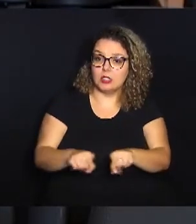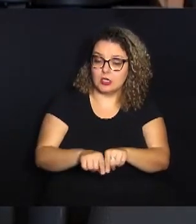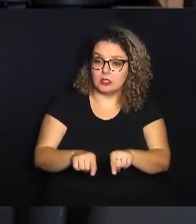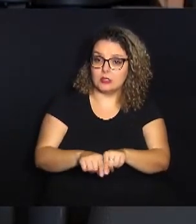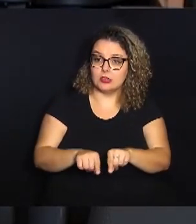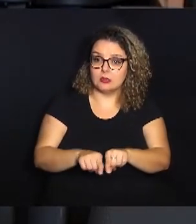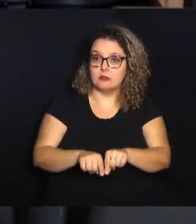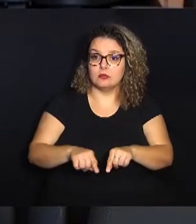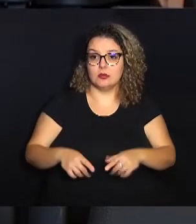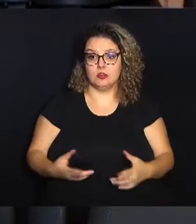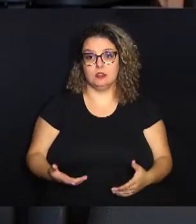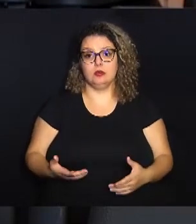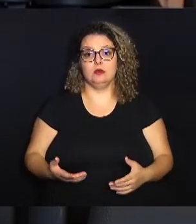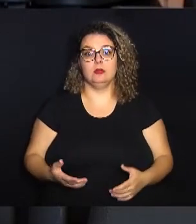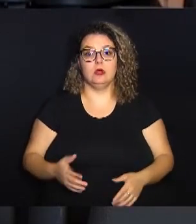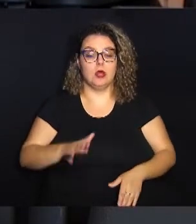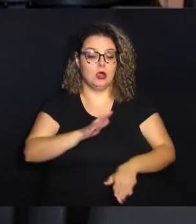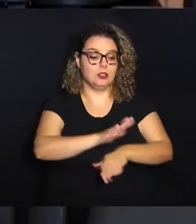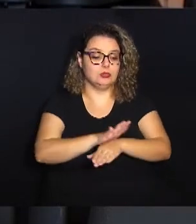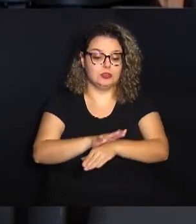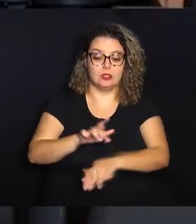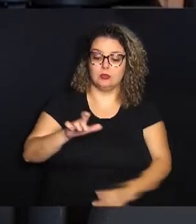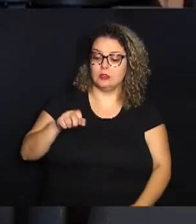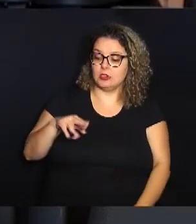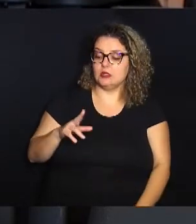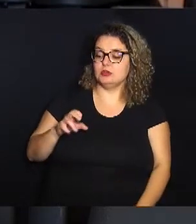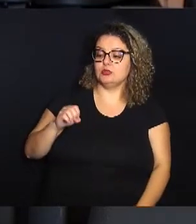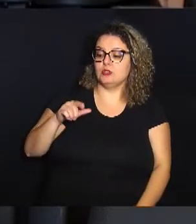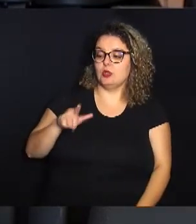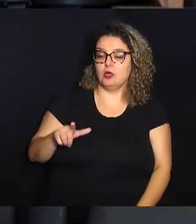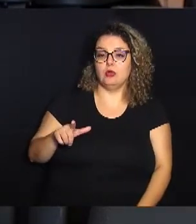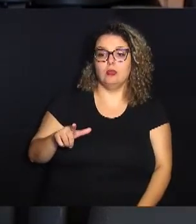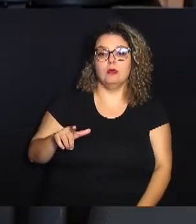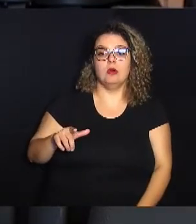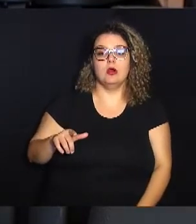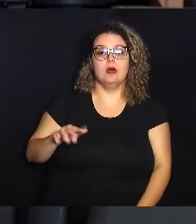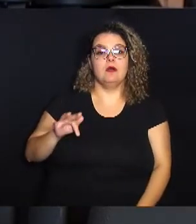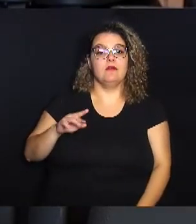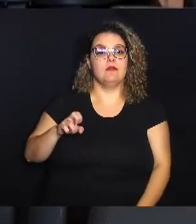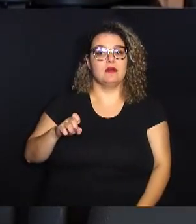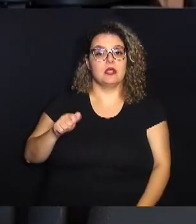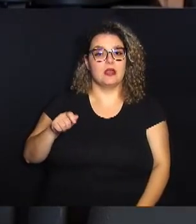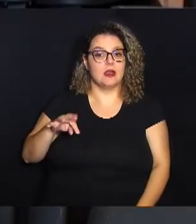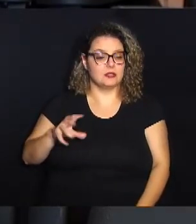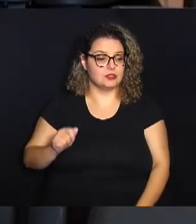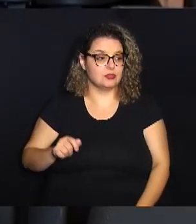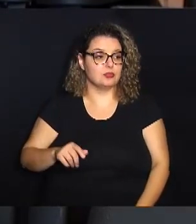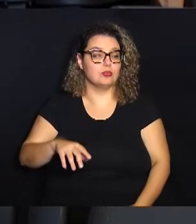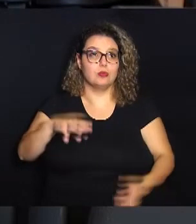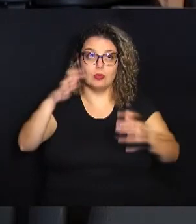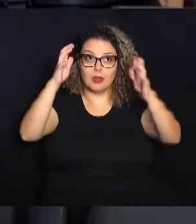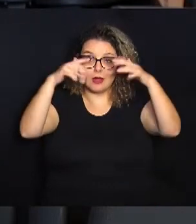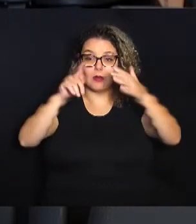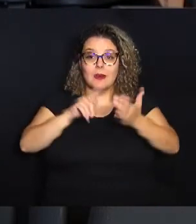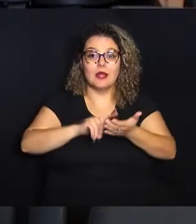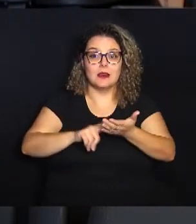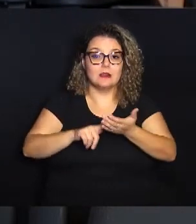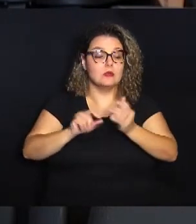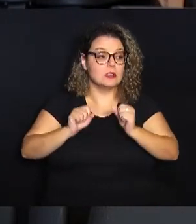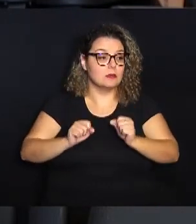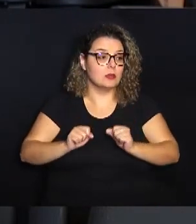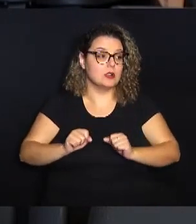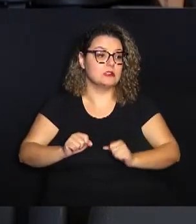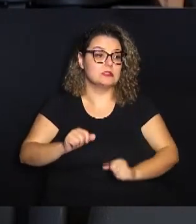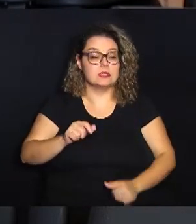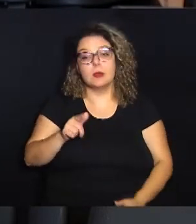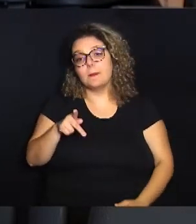a abastecer o lençol freático com água limpa, água que pode ser consumida. Então,